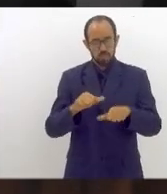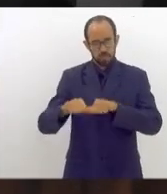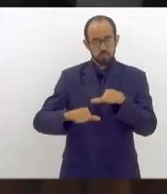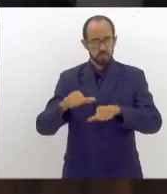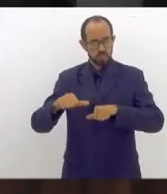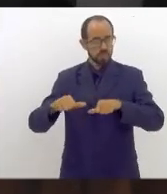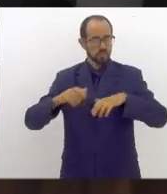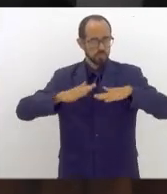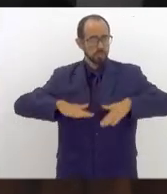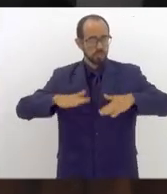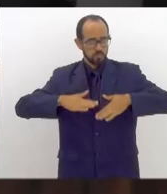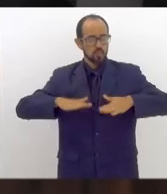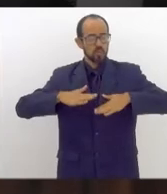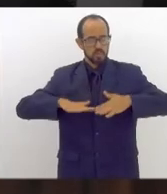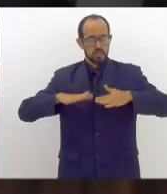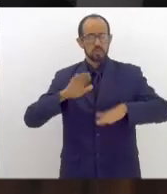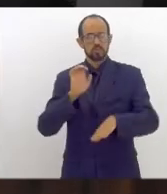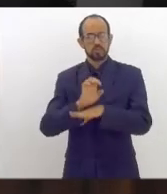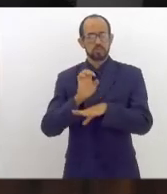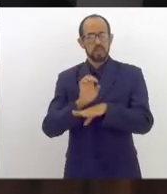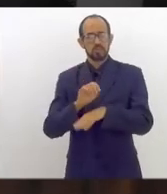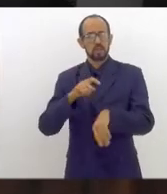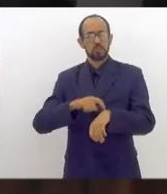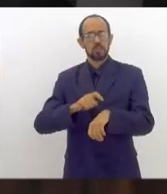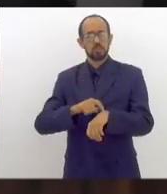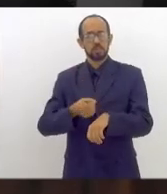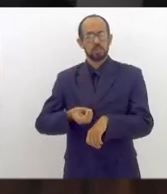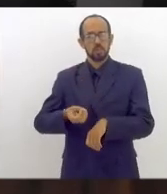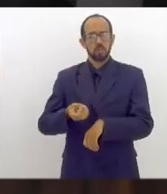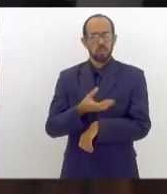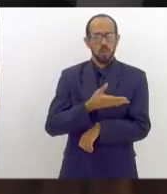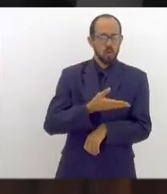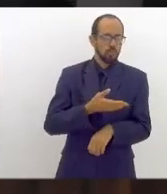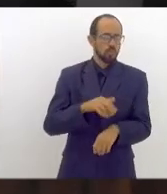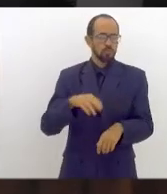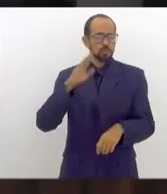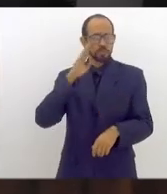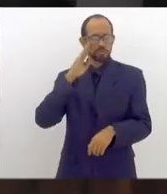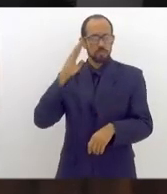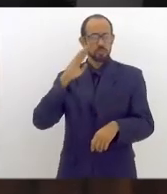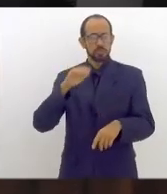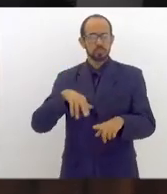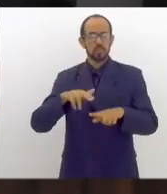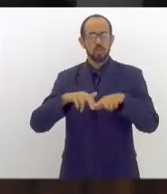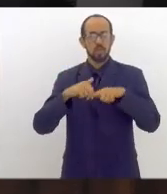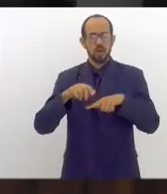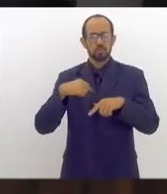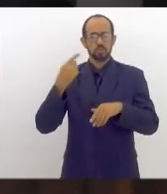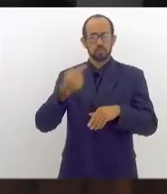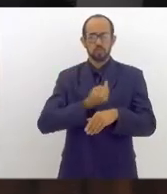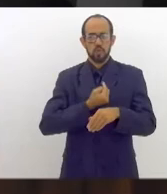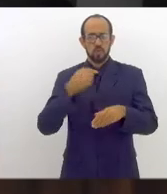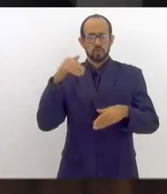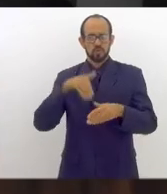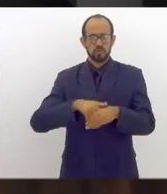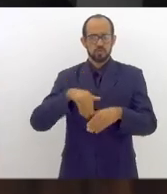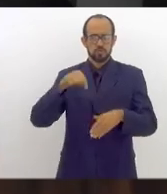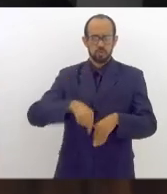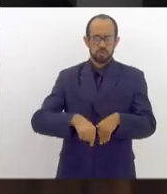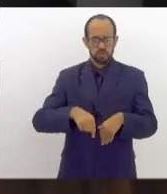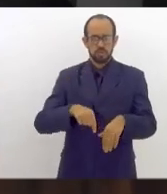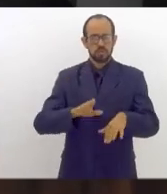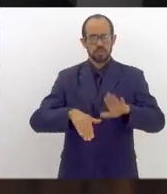o estado vive um novo momento muito por conta do que votamos aqui por vezes